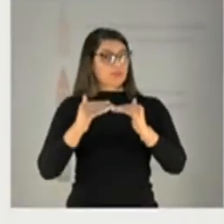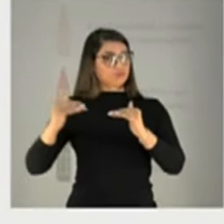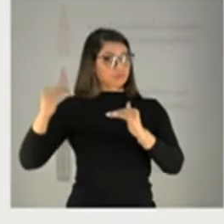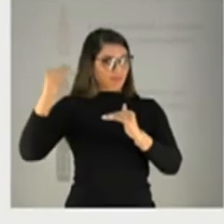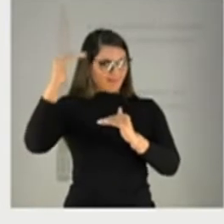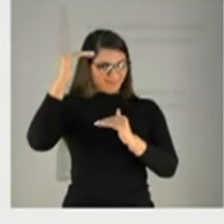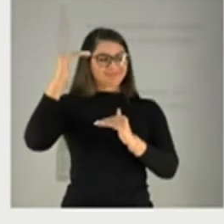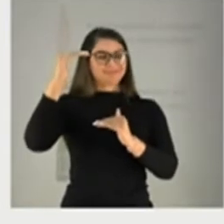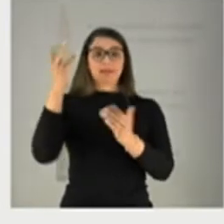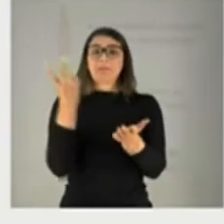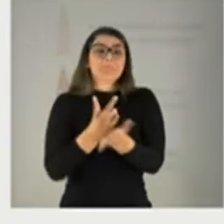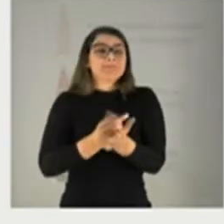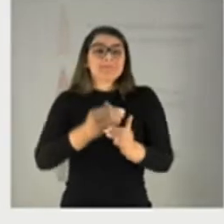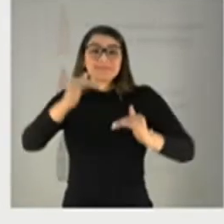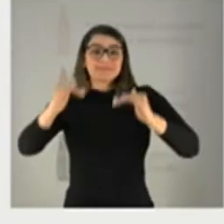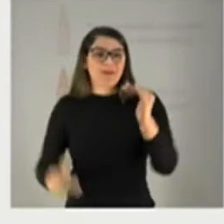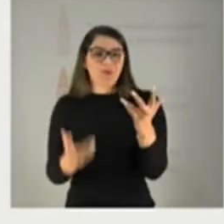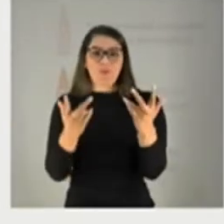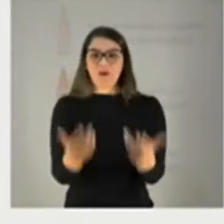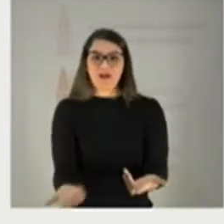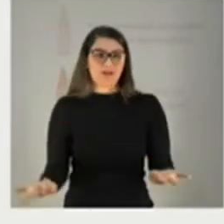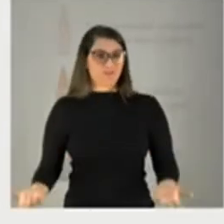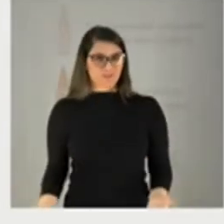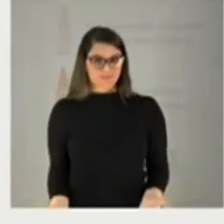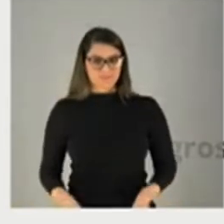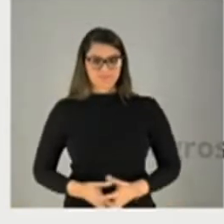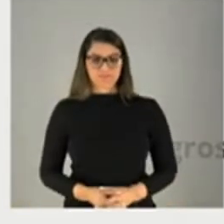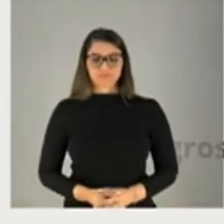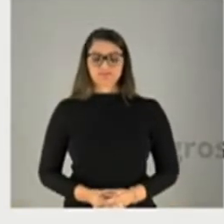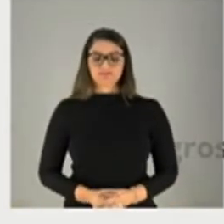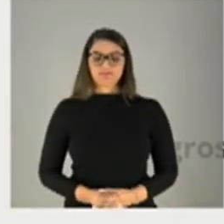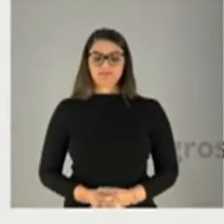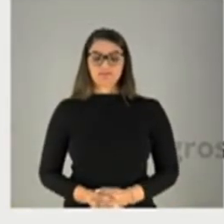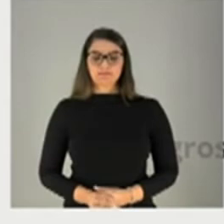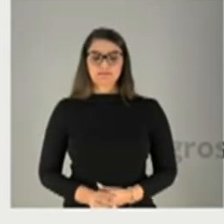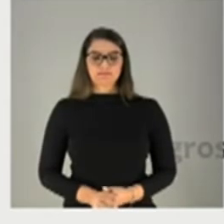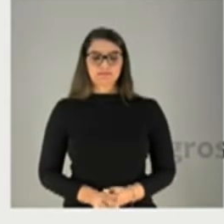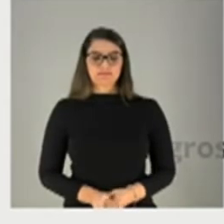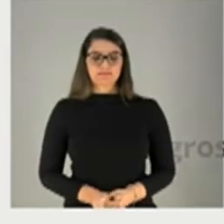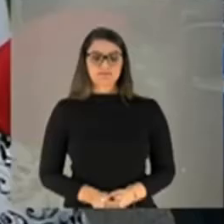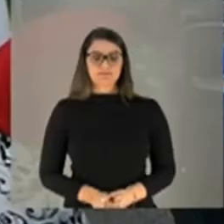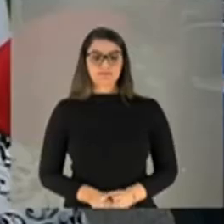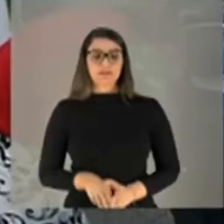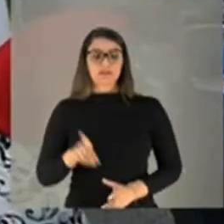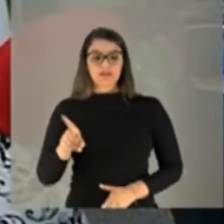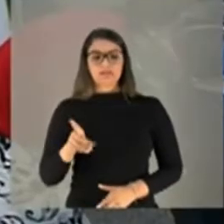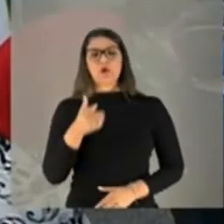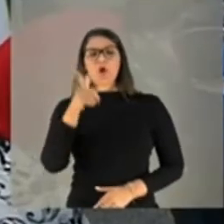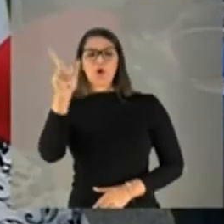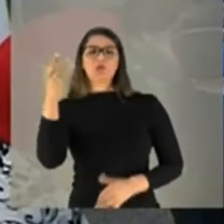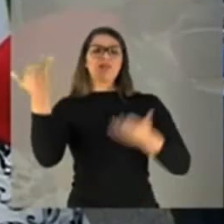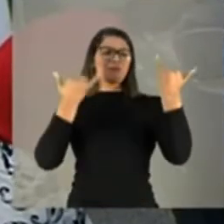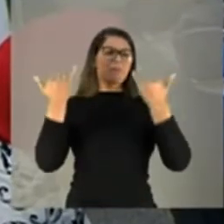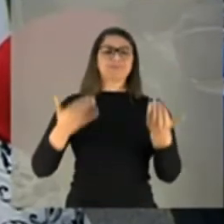a mesma desigualdade está demonstrada. O próximo, por favor. Não é? O que esses dados, e tem outros dados, tem